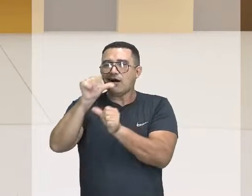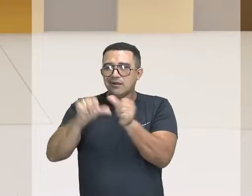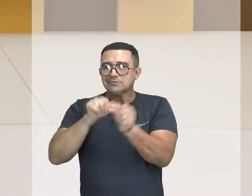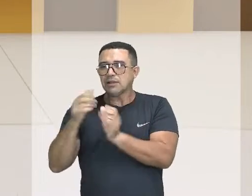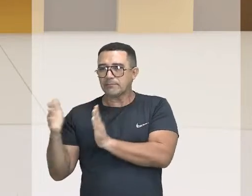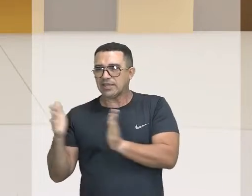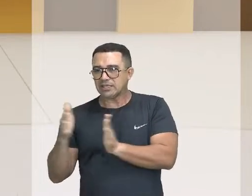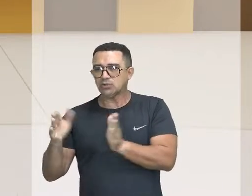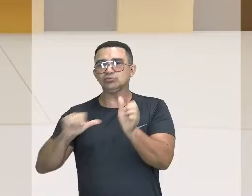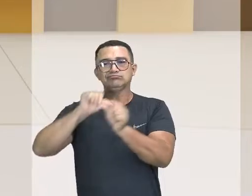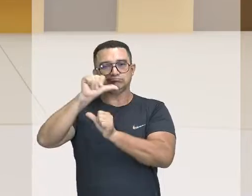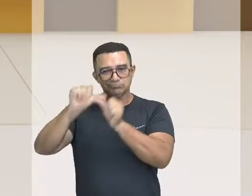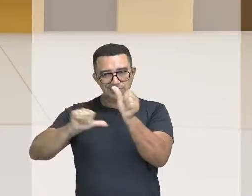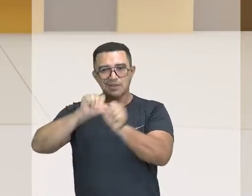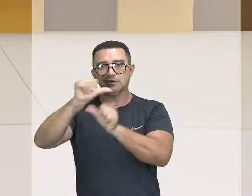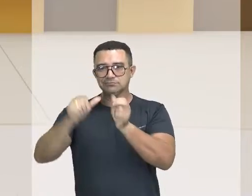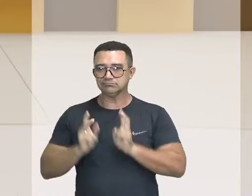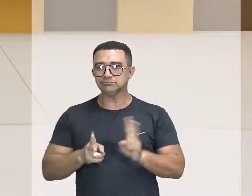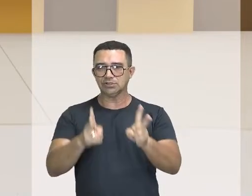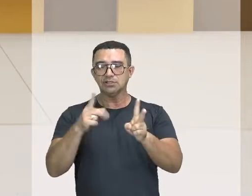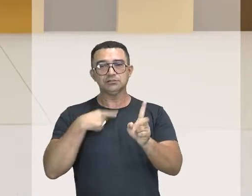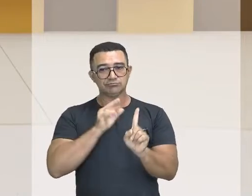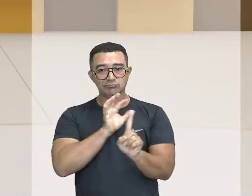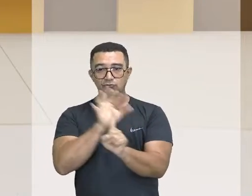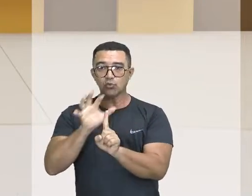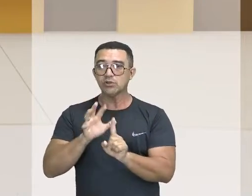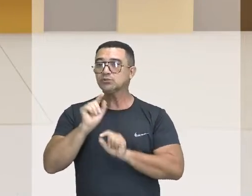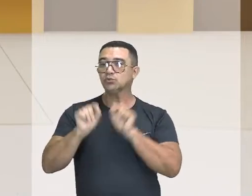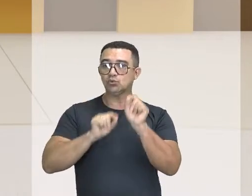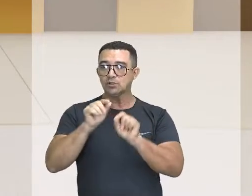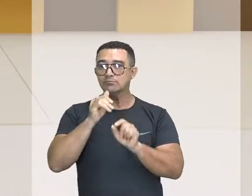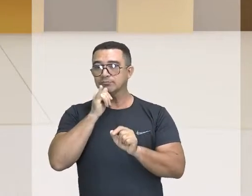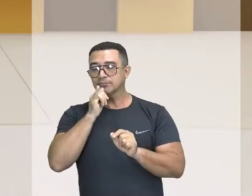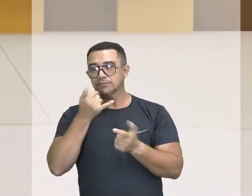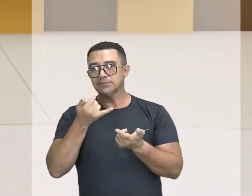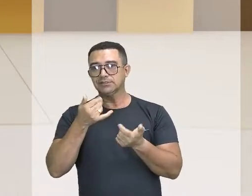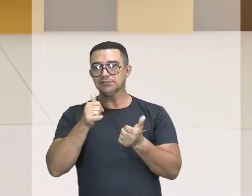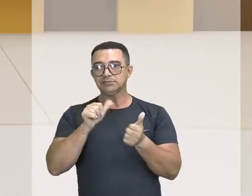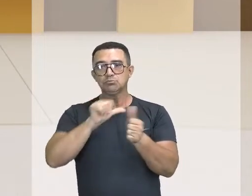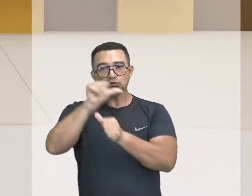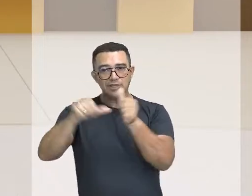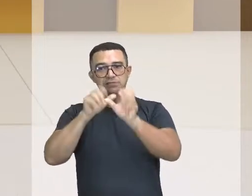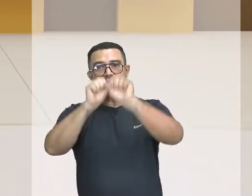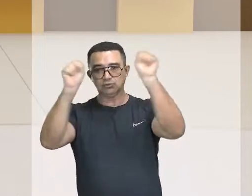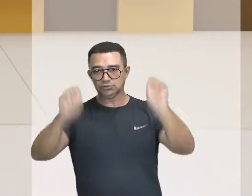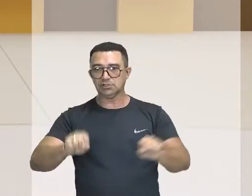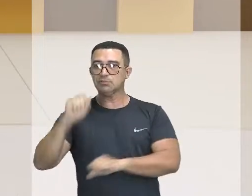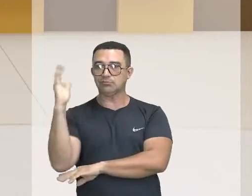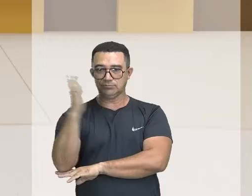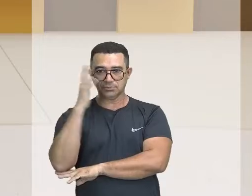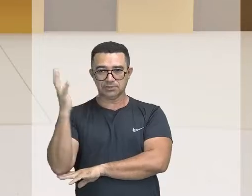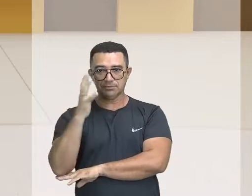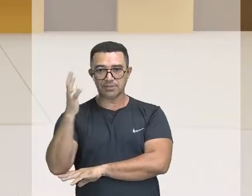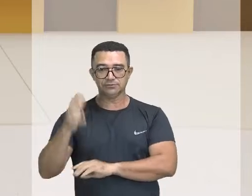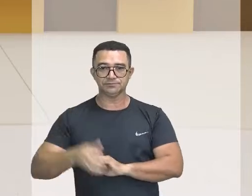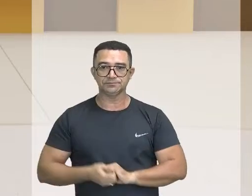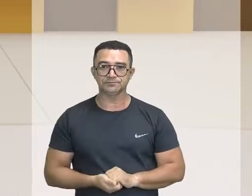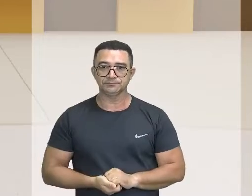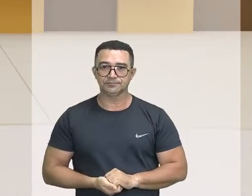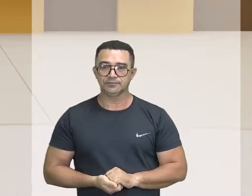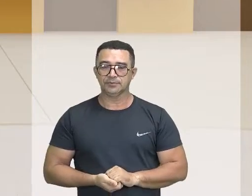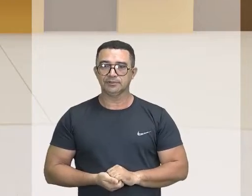eventos aí, como a gente pôde observar, tudo isso influenciando também nessa dinâmica, nesses sistemas climáticos, como a gente pôde observar. E